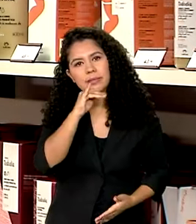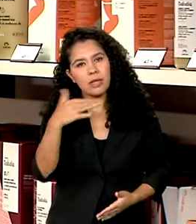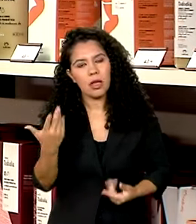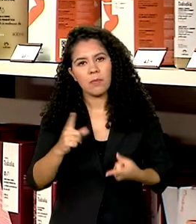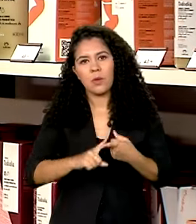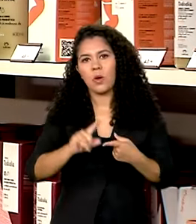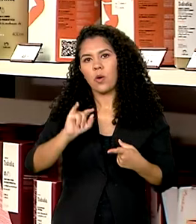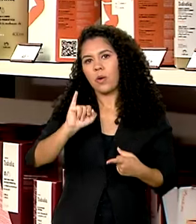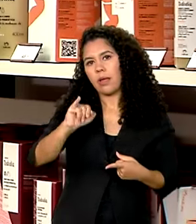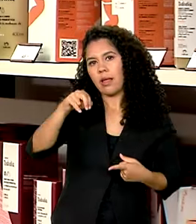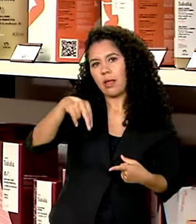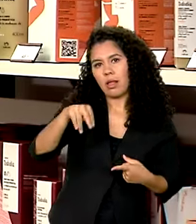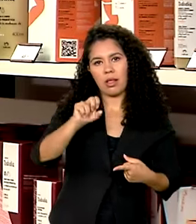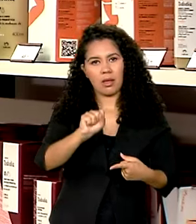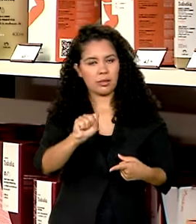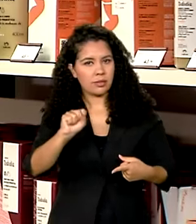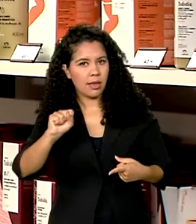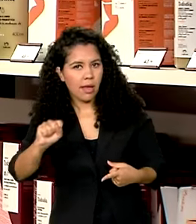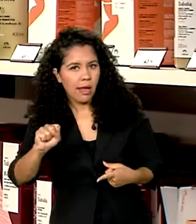Recolhendo meu INSS,